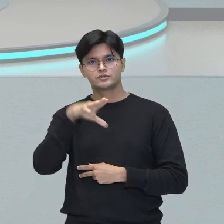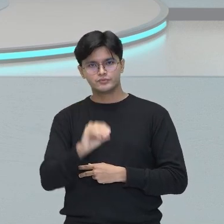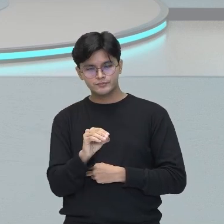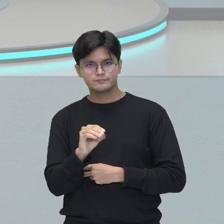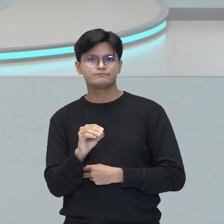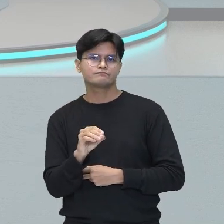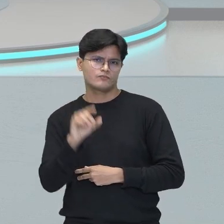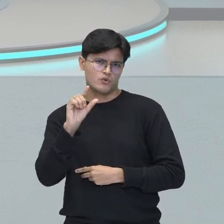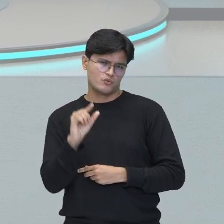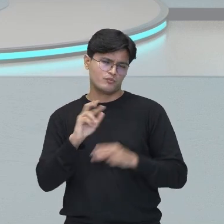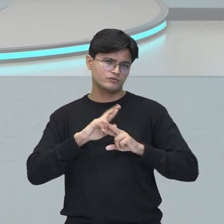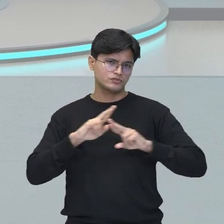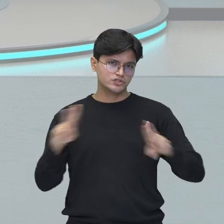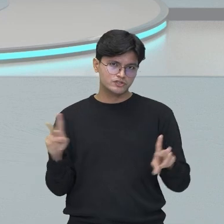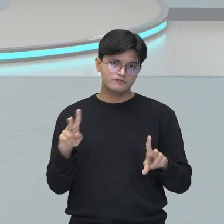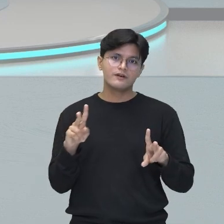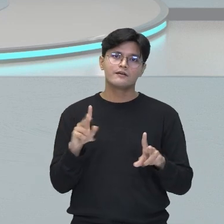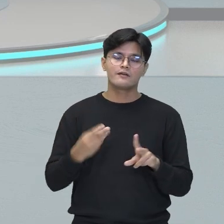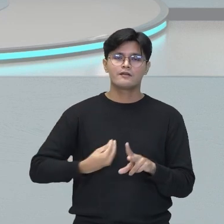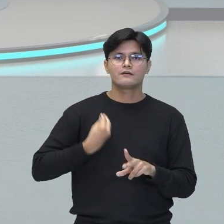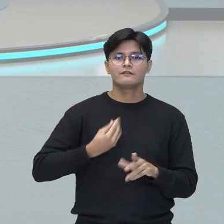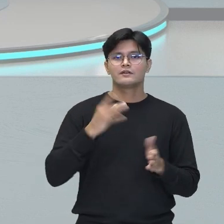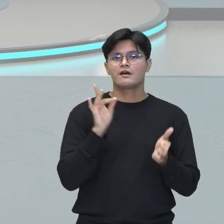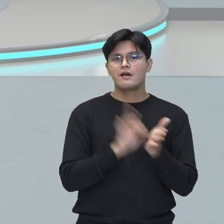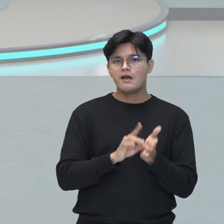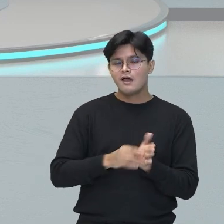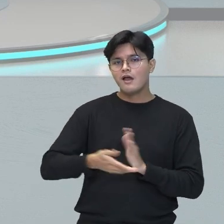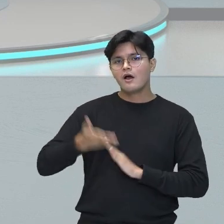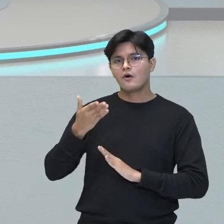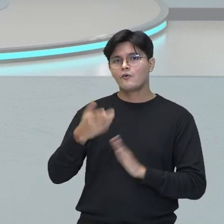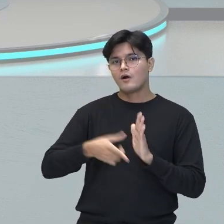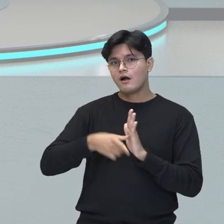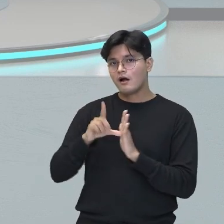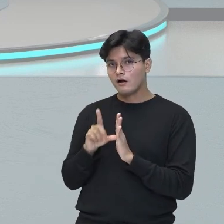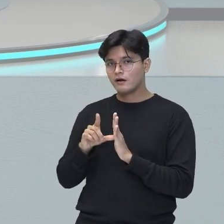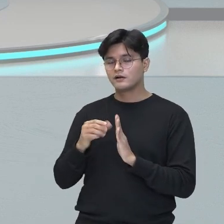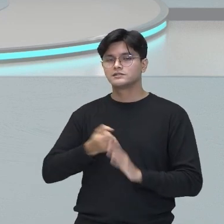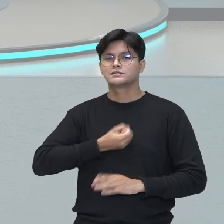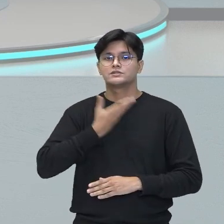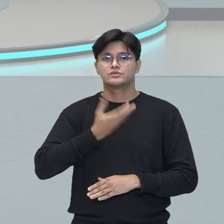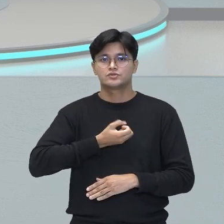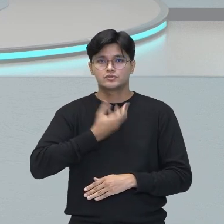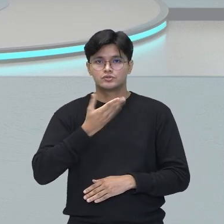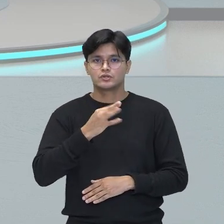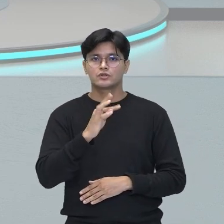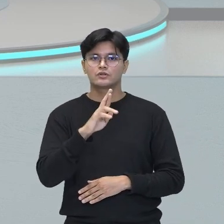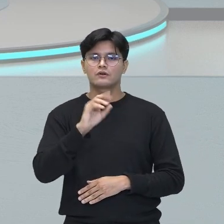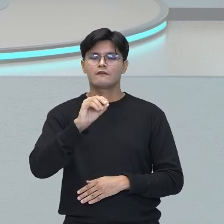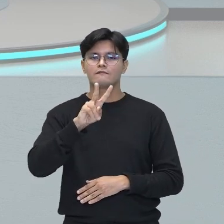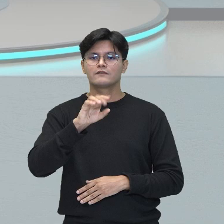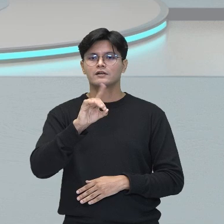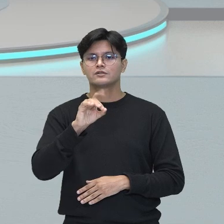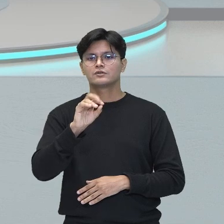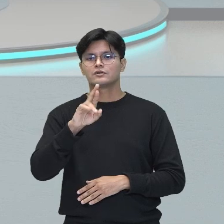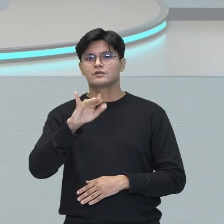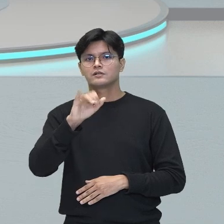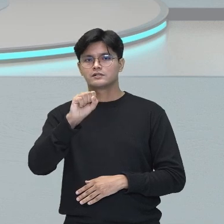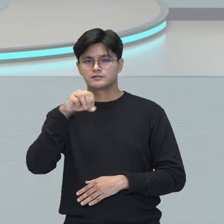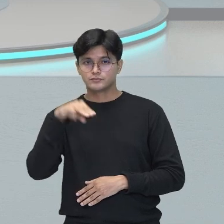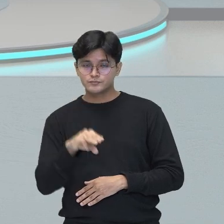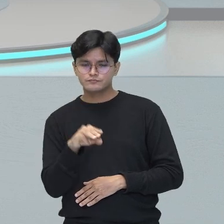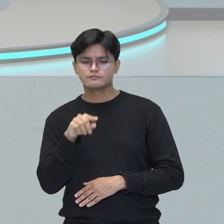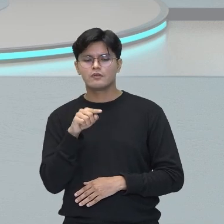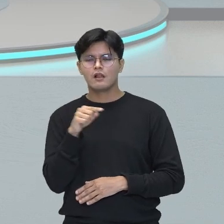né da realidade lá do trovadorismo né o trovadorismo Qual era principal